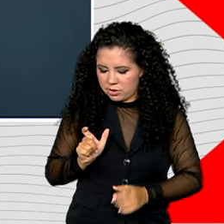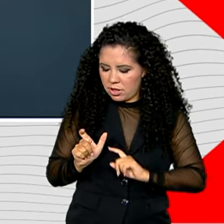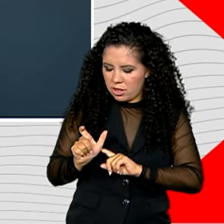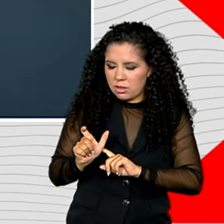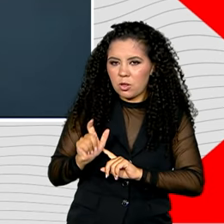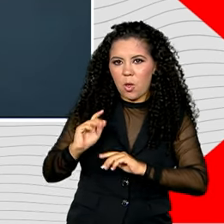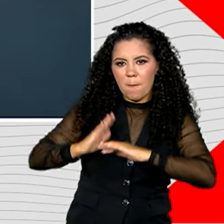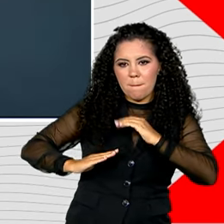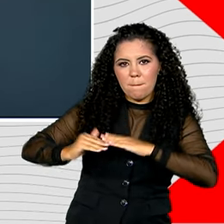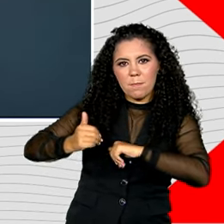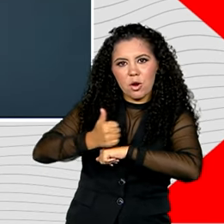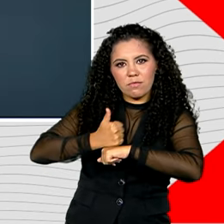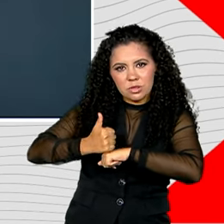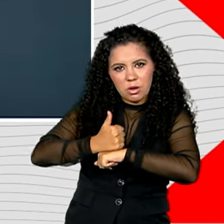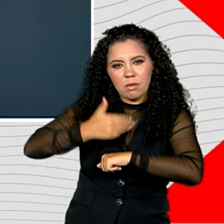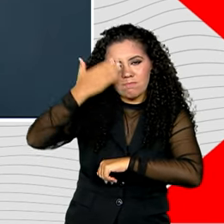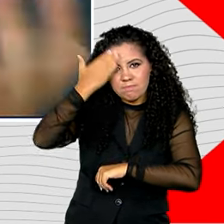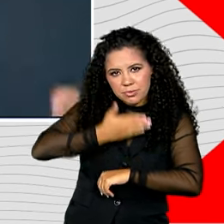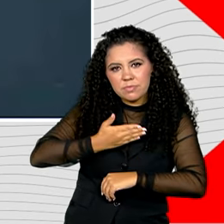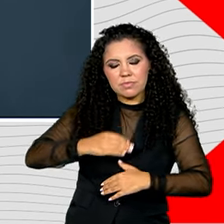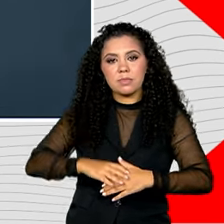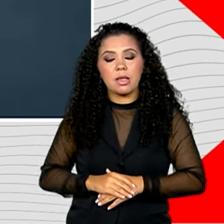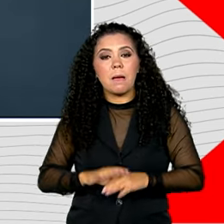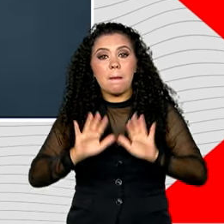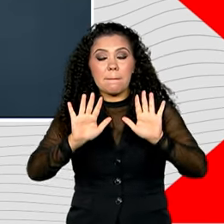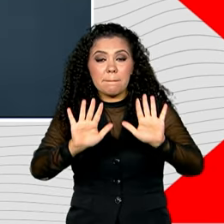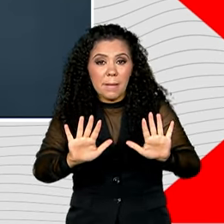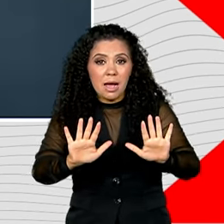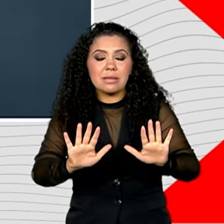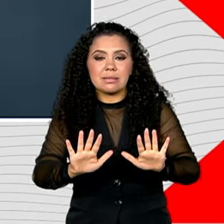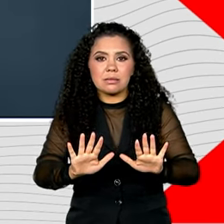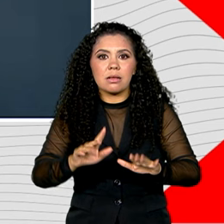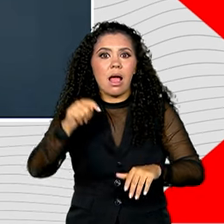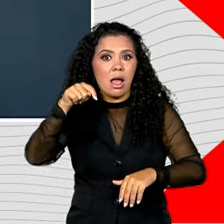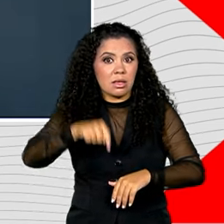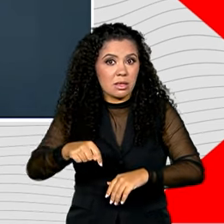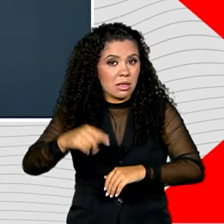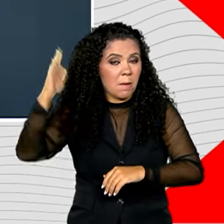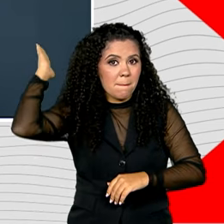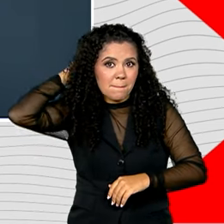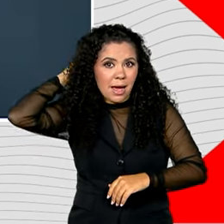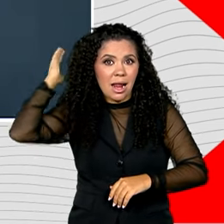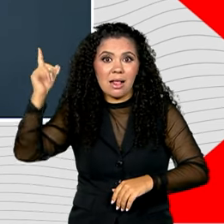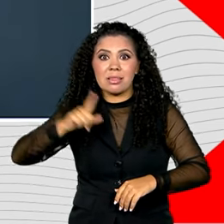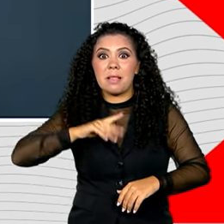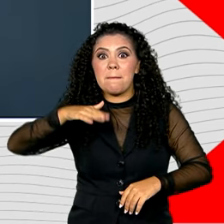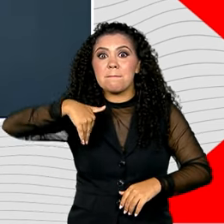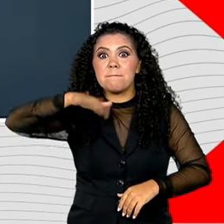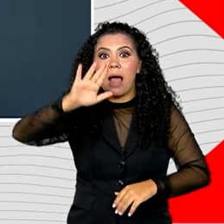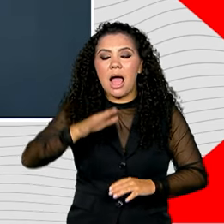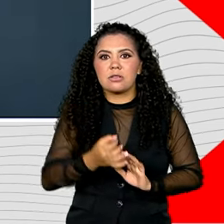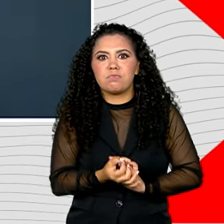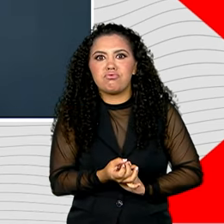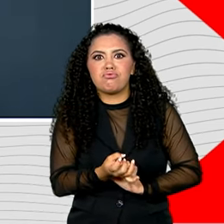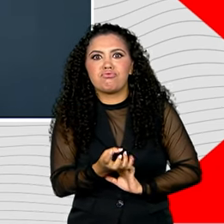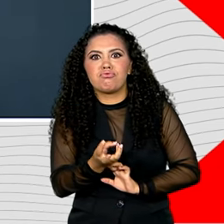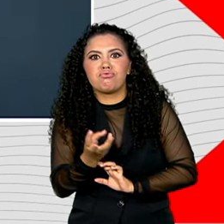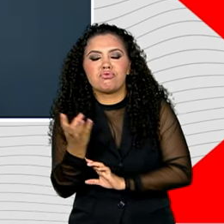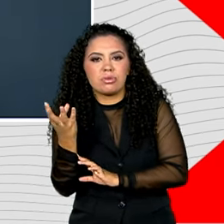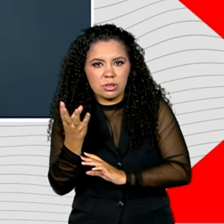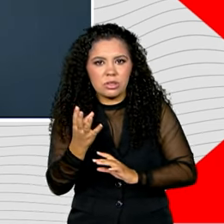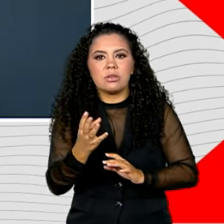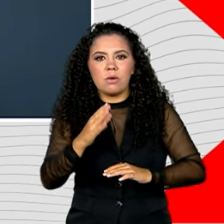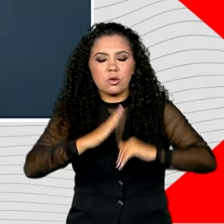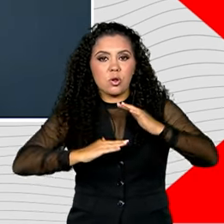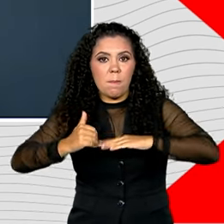essa força-tarefa, o estado do Pará, que tem um grande número, né, de pescadores profissionais, é o segundo colocado da tabela geral, de acordo com o próprio Ministério da